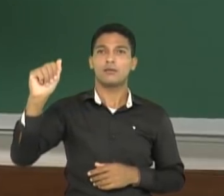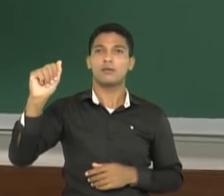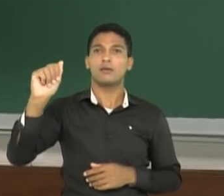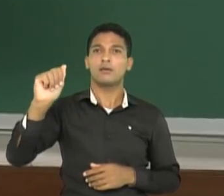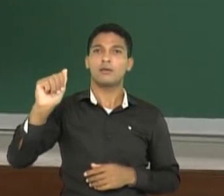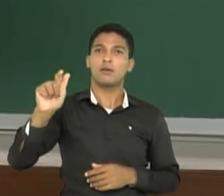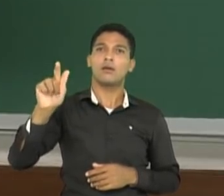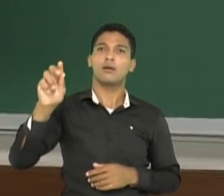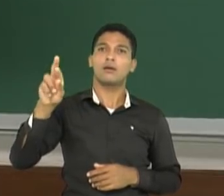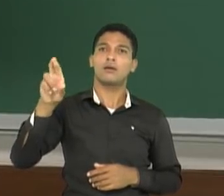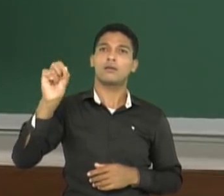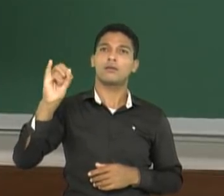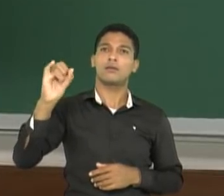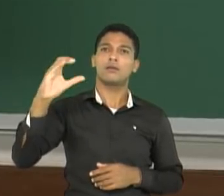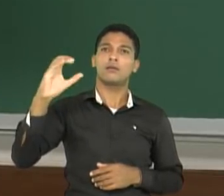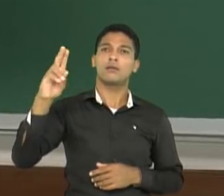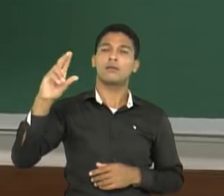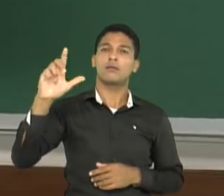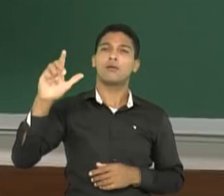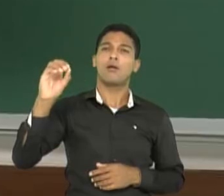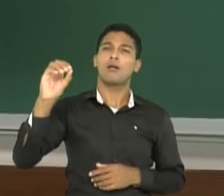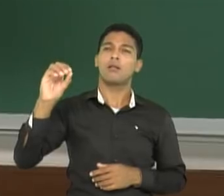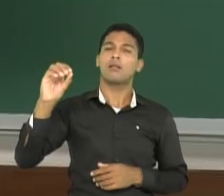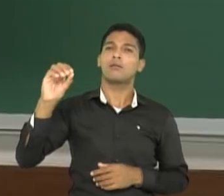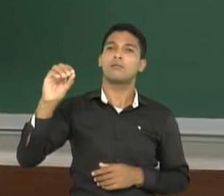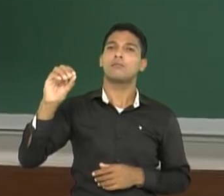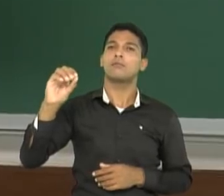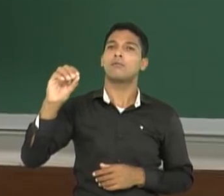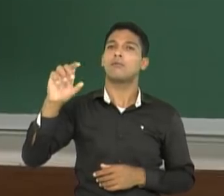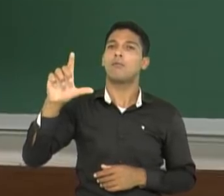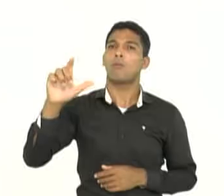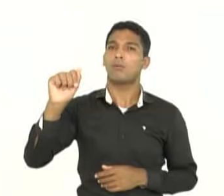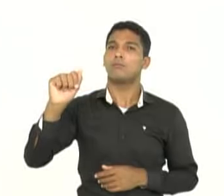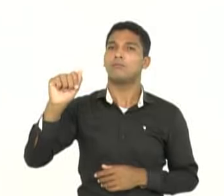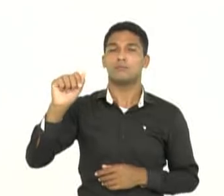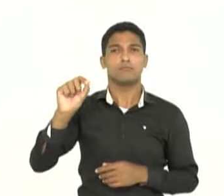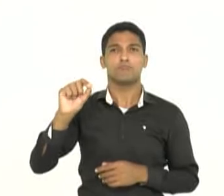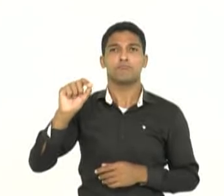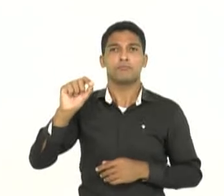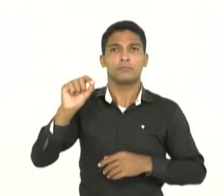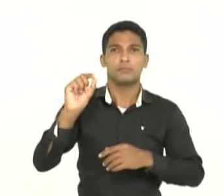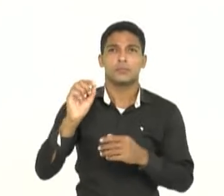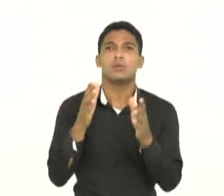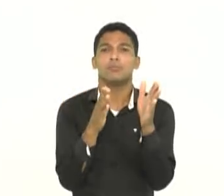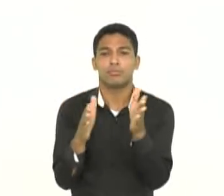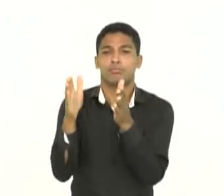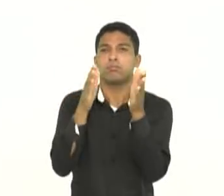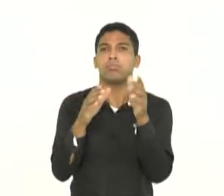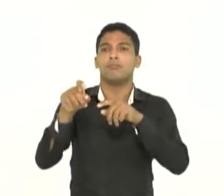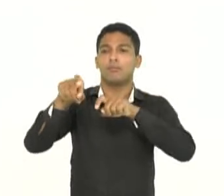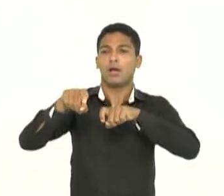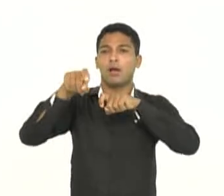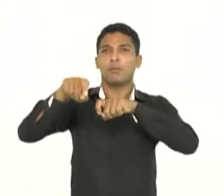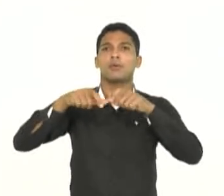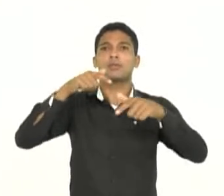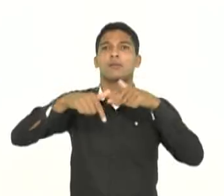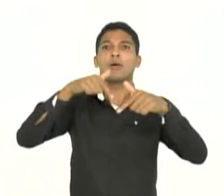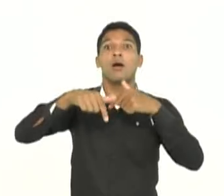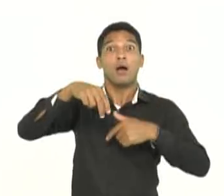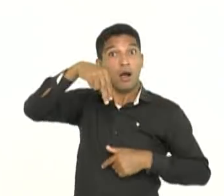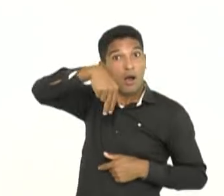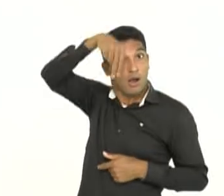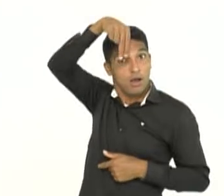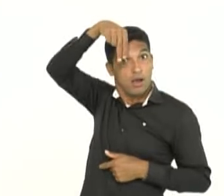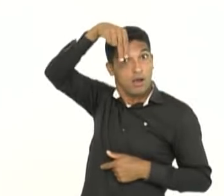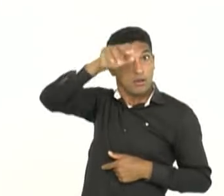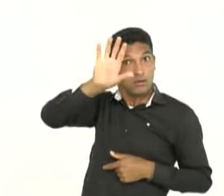país? Então, nós temos a região norte ali como a fronteira agrícola. E o que são produzidos na região norte? O que nós temos